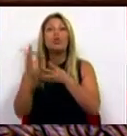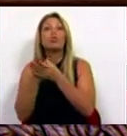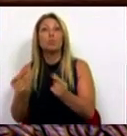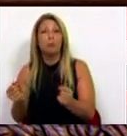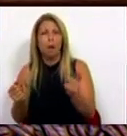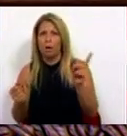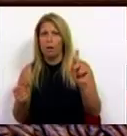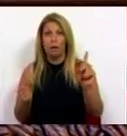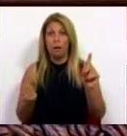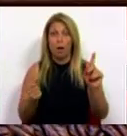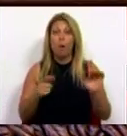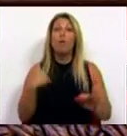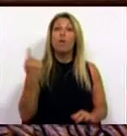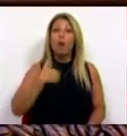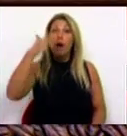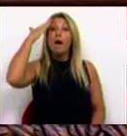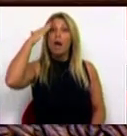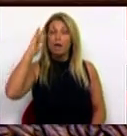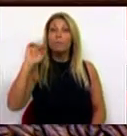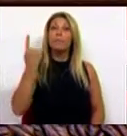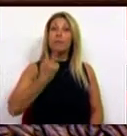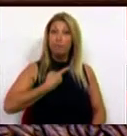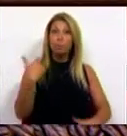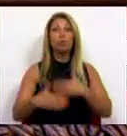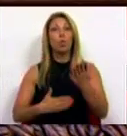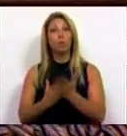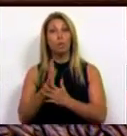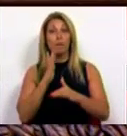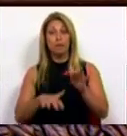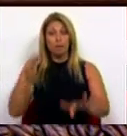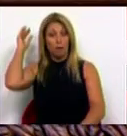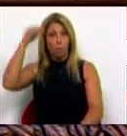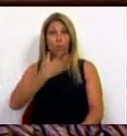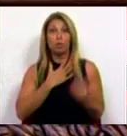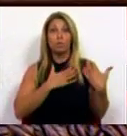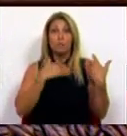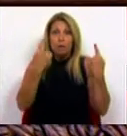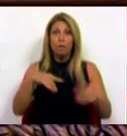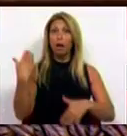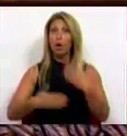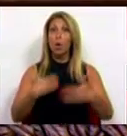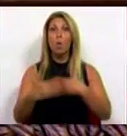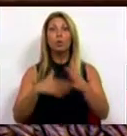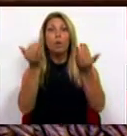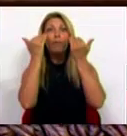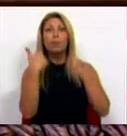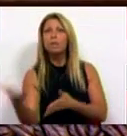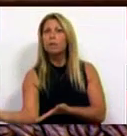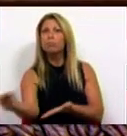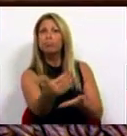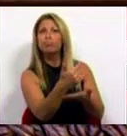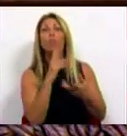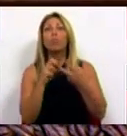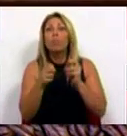Nós consideramos que devemos continuar, e a Assembleia tem essa responsabilidade, continuar a tomar conhecimento dos problemas